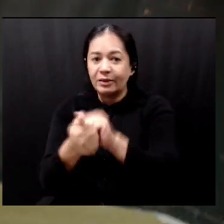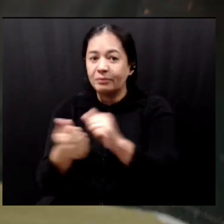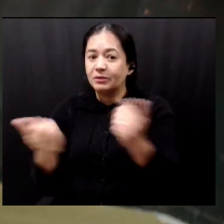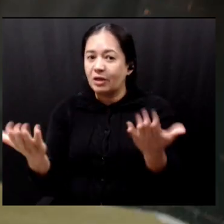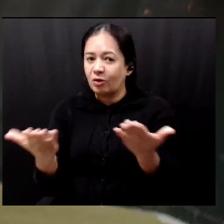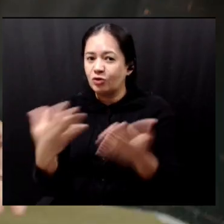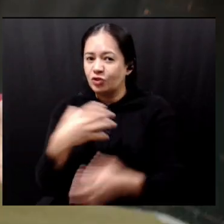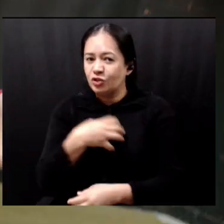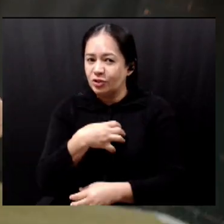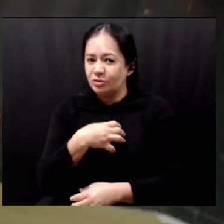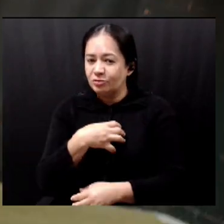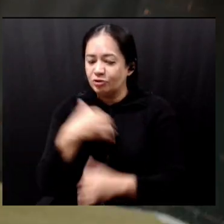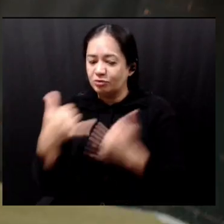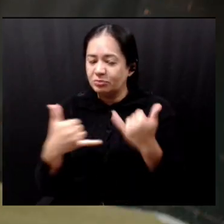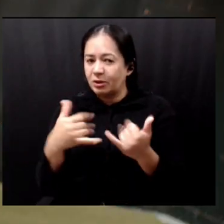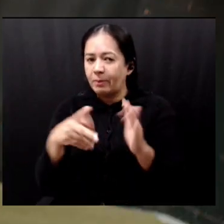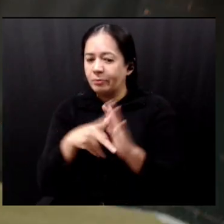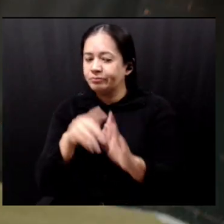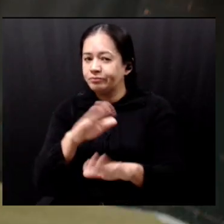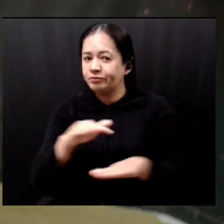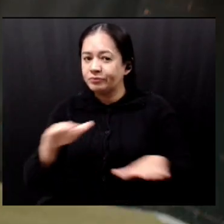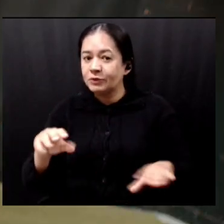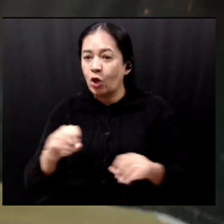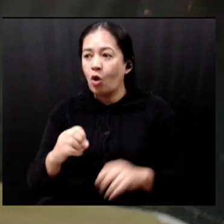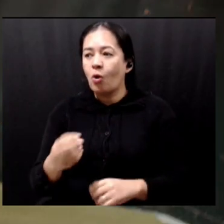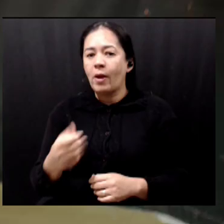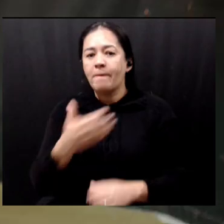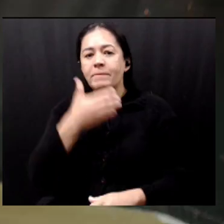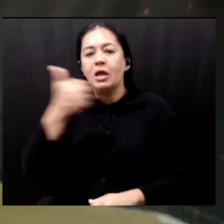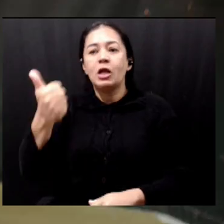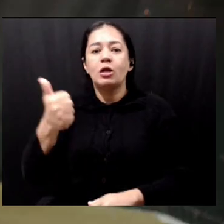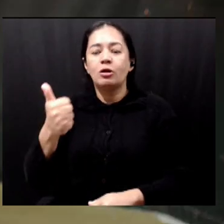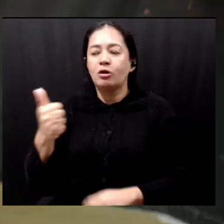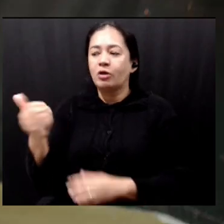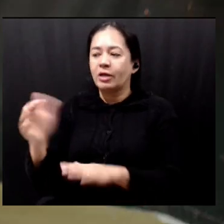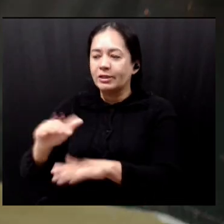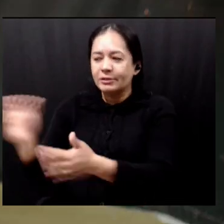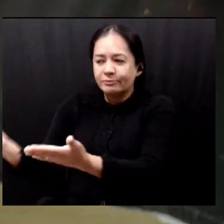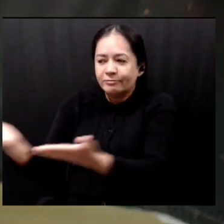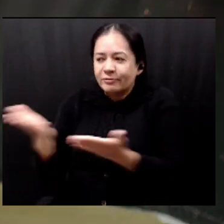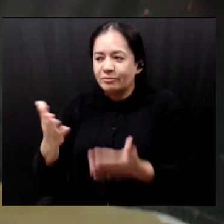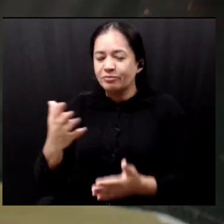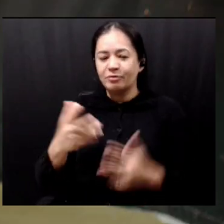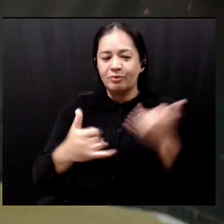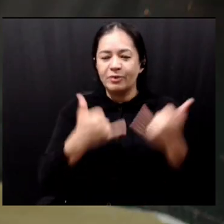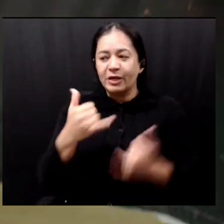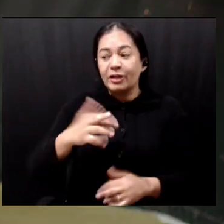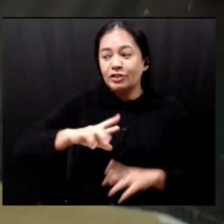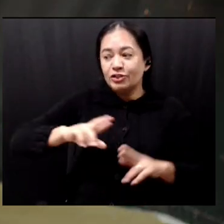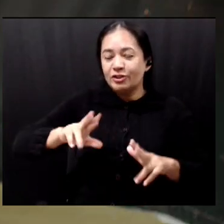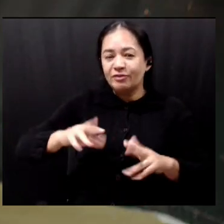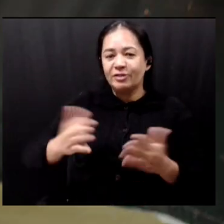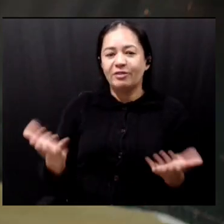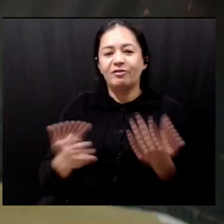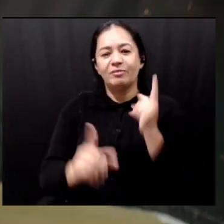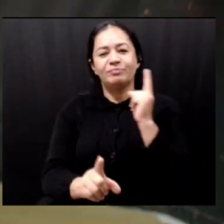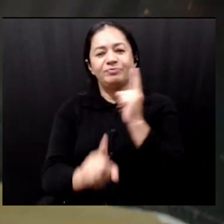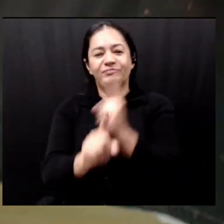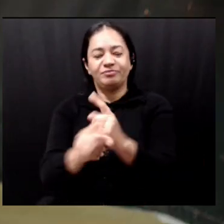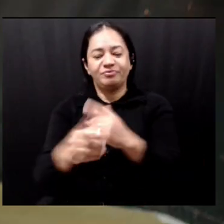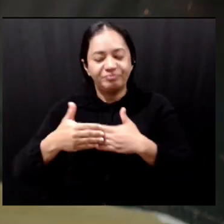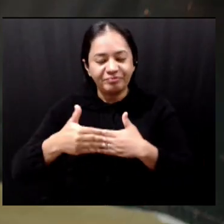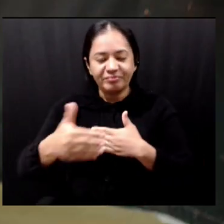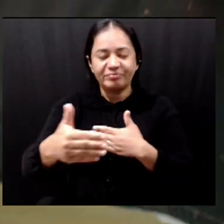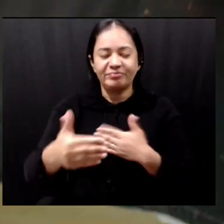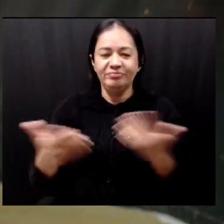crianças? Ou seria legal a gente puxar as crianças para o nosso jeito de brincar? Vamos descobrir isso a partir de agora. No estúdio, estamos recebendo